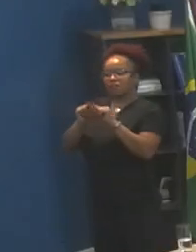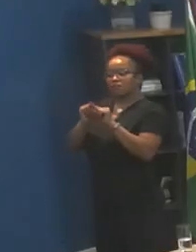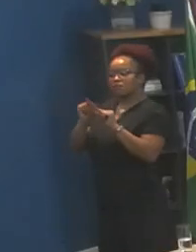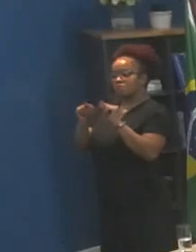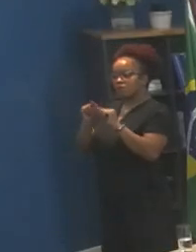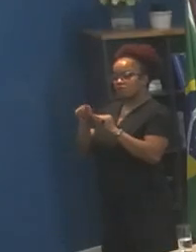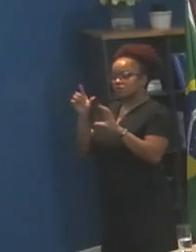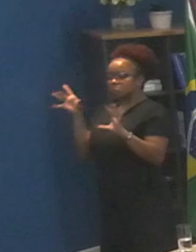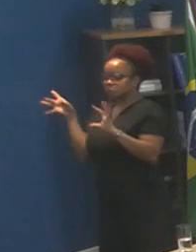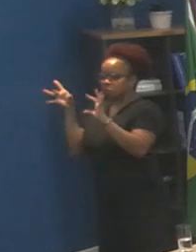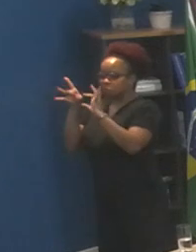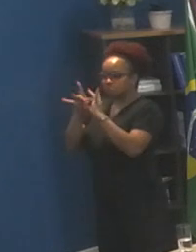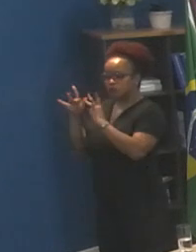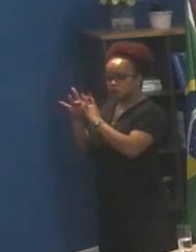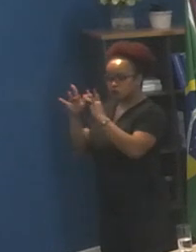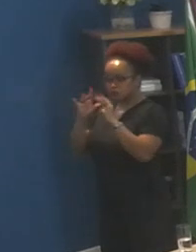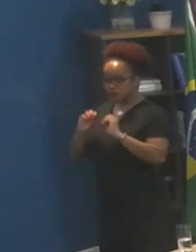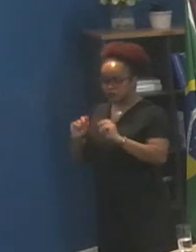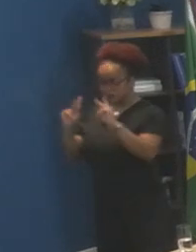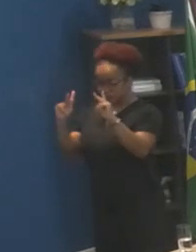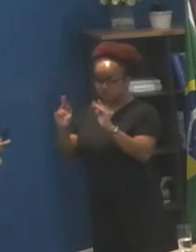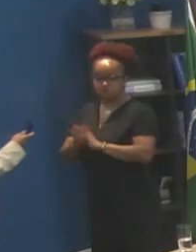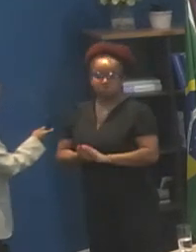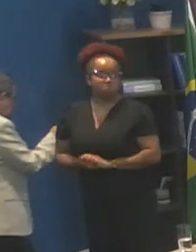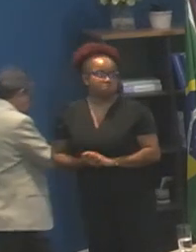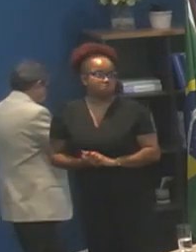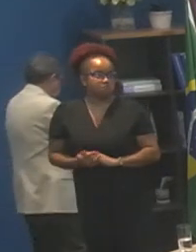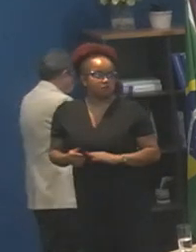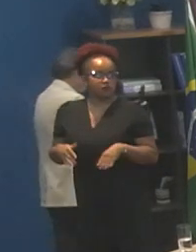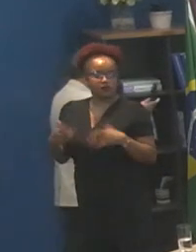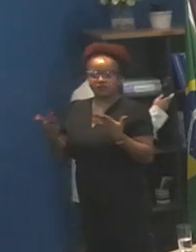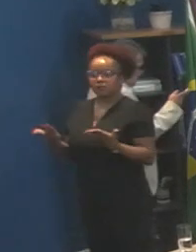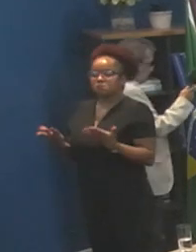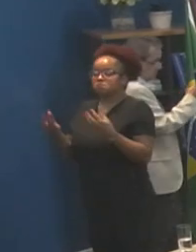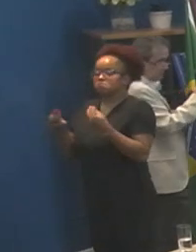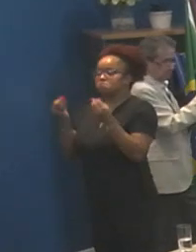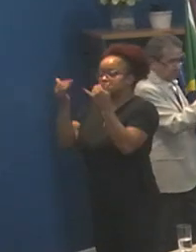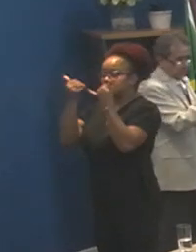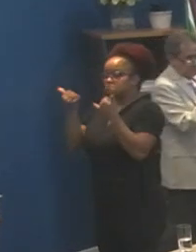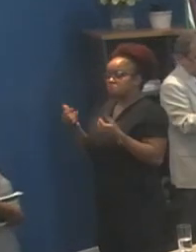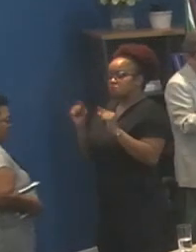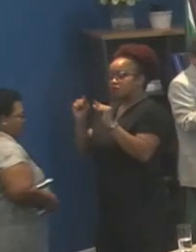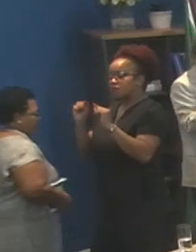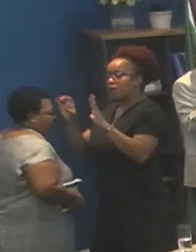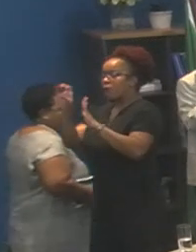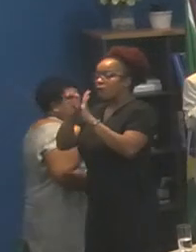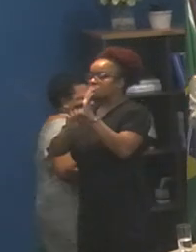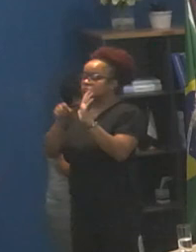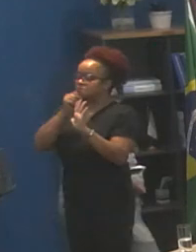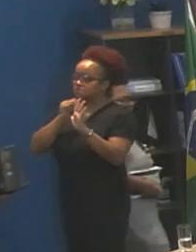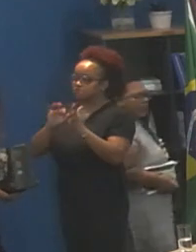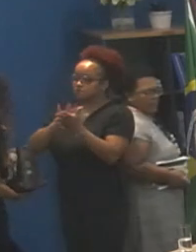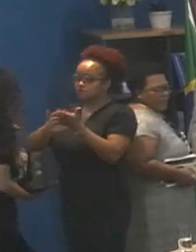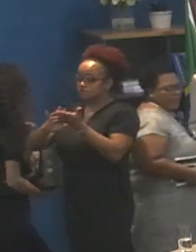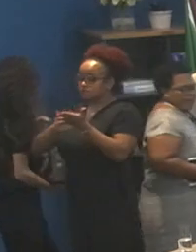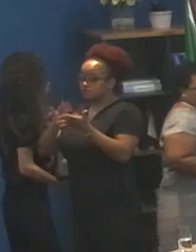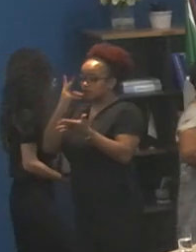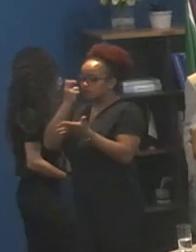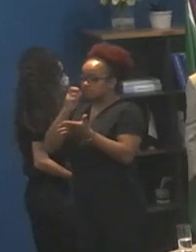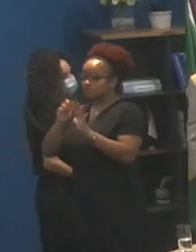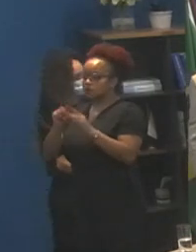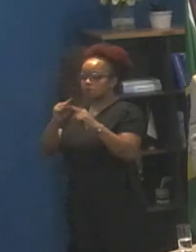este vínculo. Ok. Bom, gente, como eu disse, o Estatuto do Idoso em Braille é um